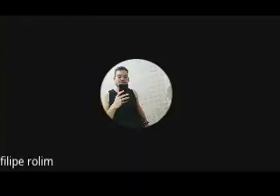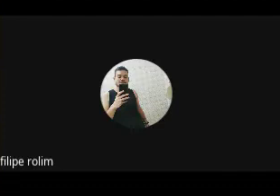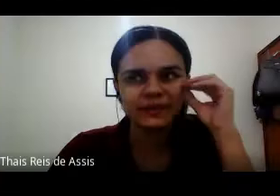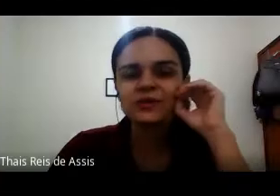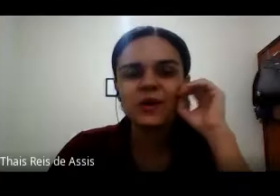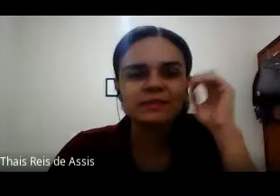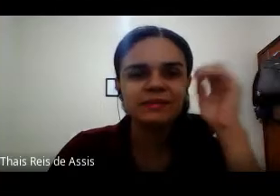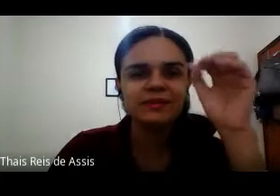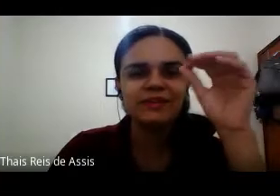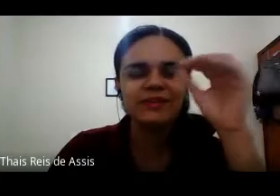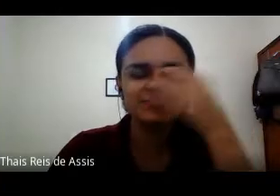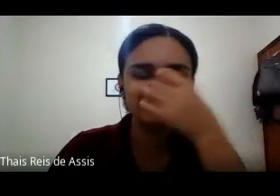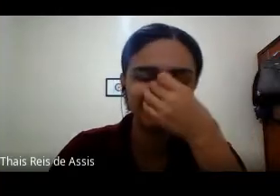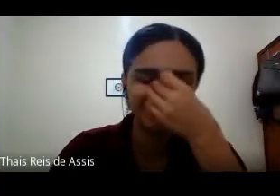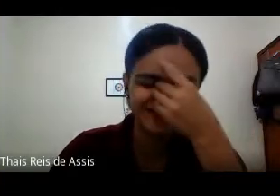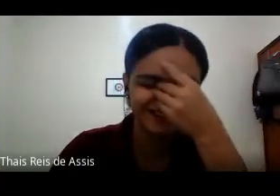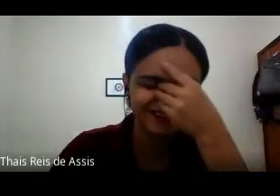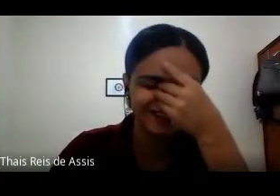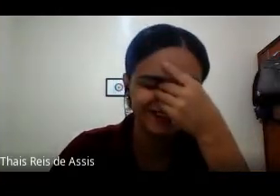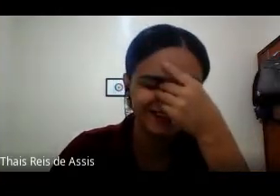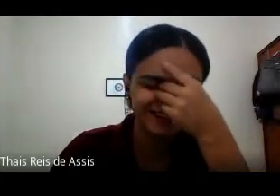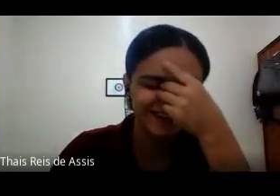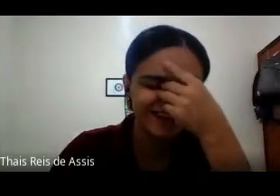coisas. As roupas, a maioria vem de onde?